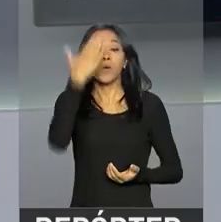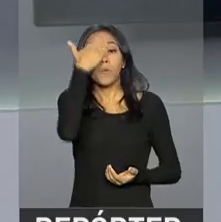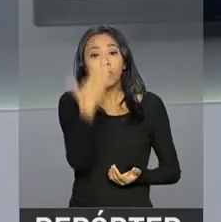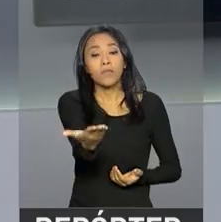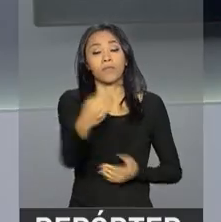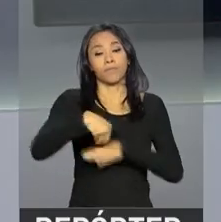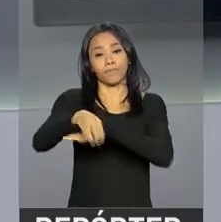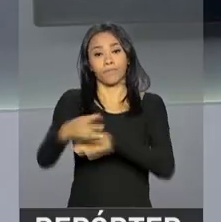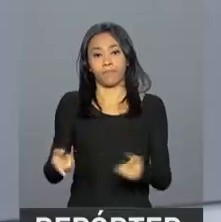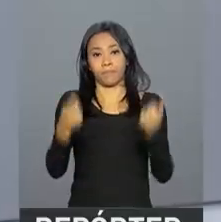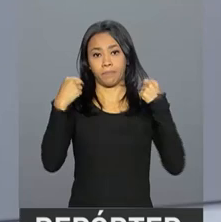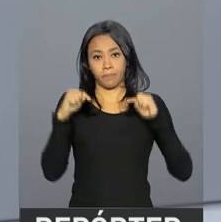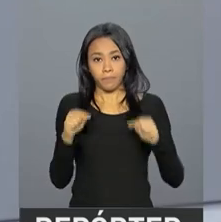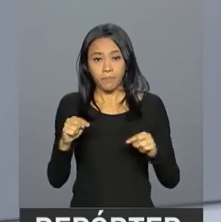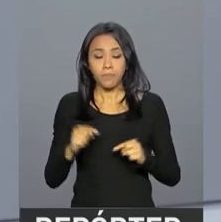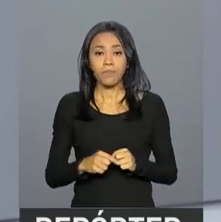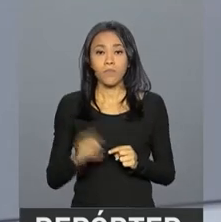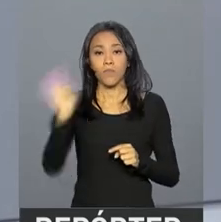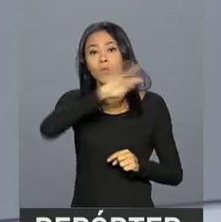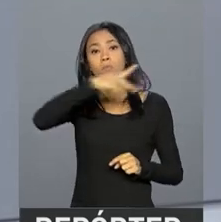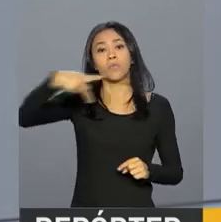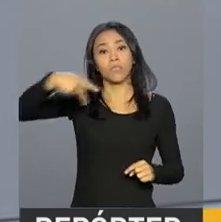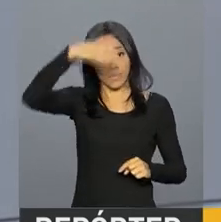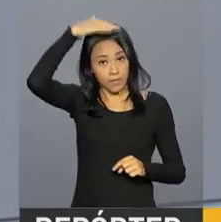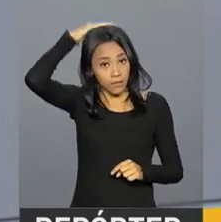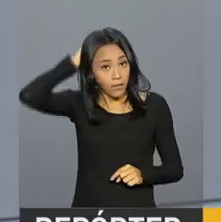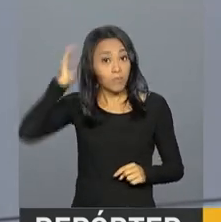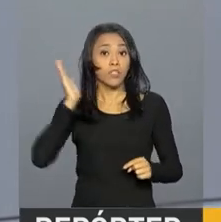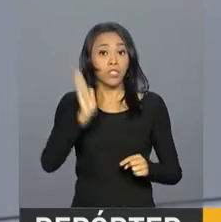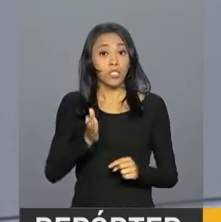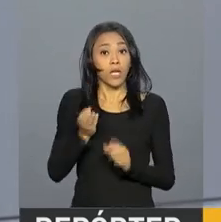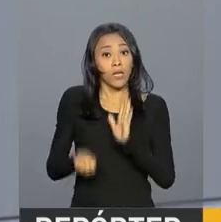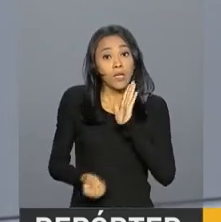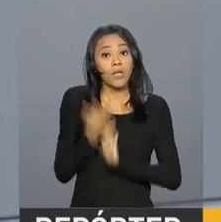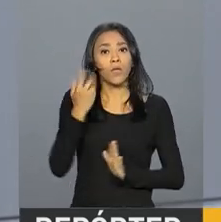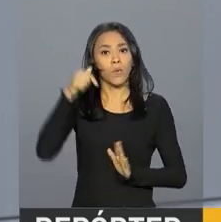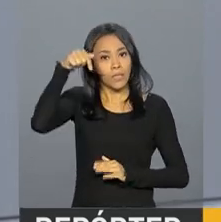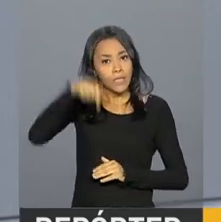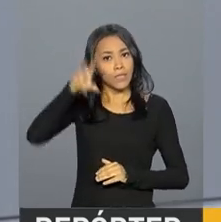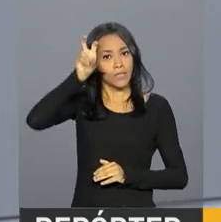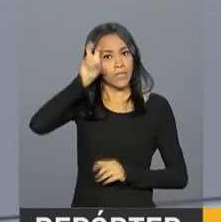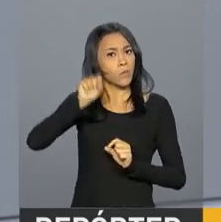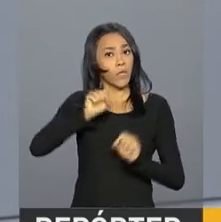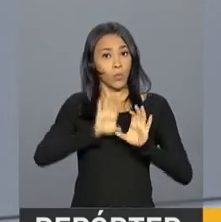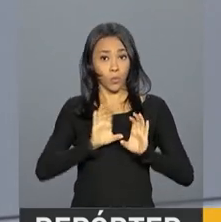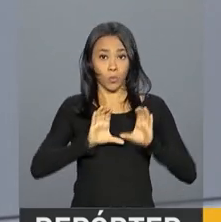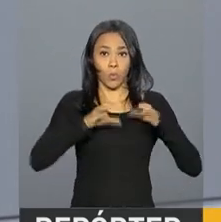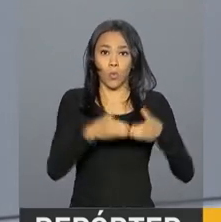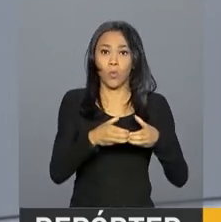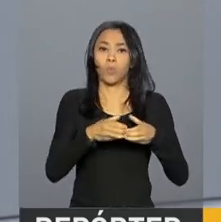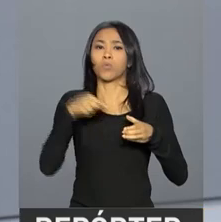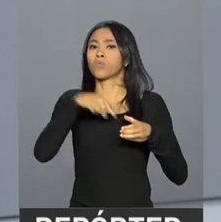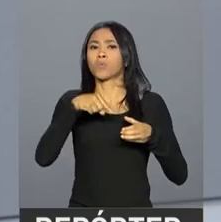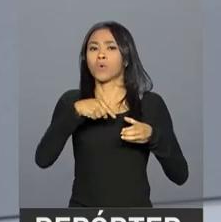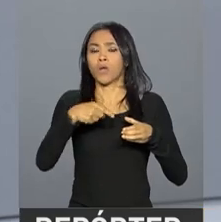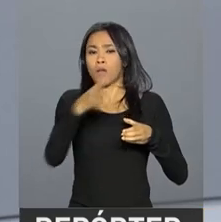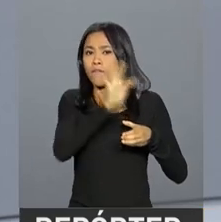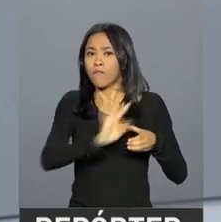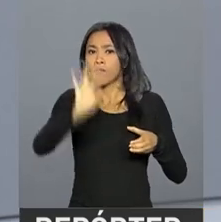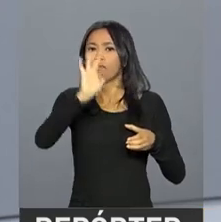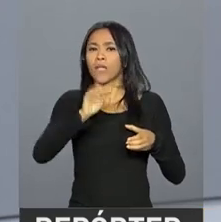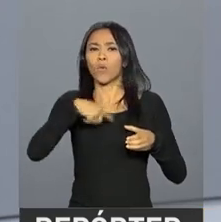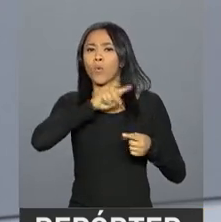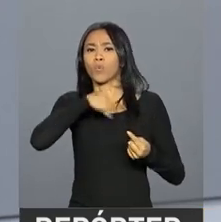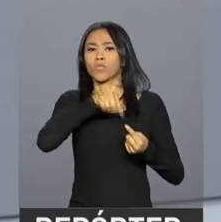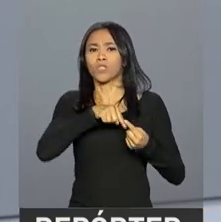pelas informações, Ney. E o presidente Michel Temer criou nesta quinta-feira o Comitê Federal de Assistência Emergencial,